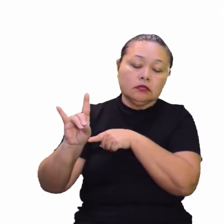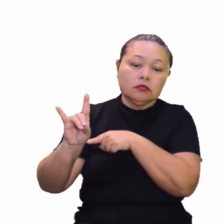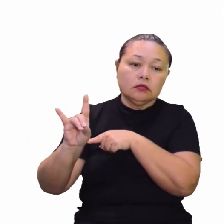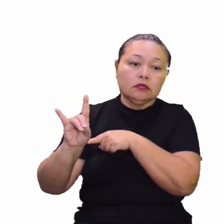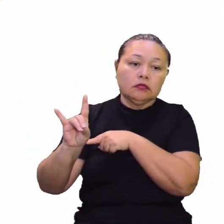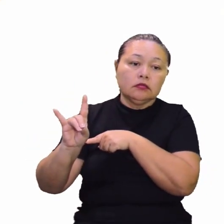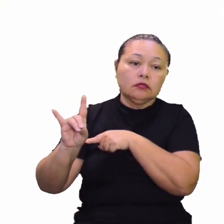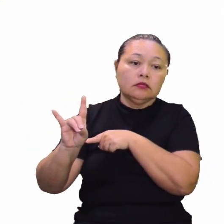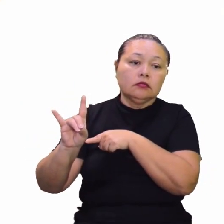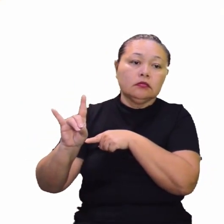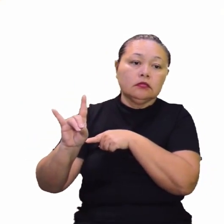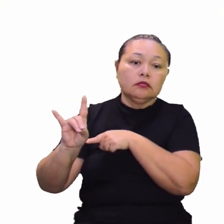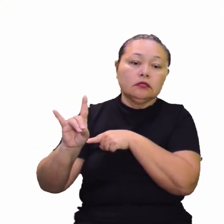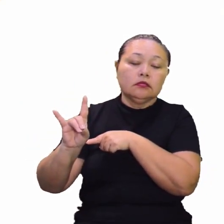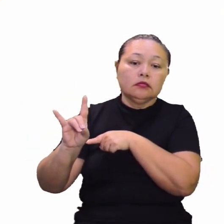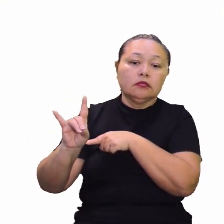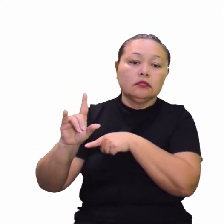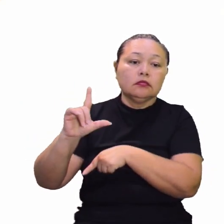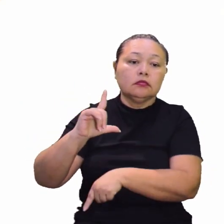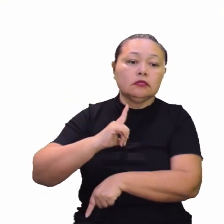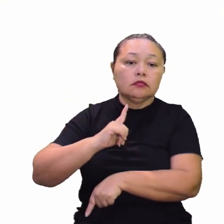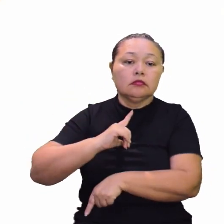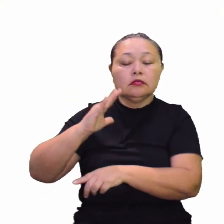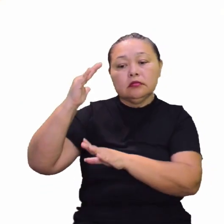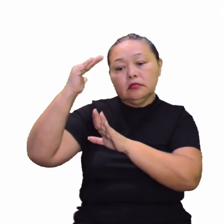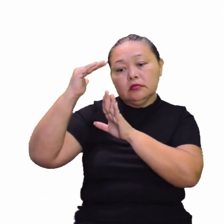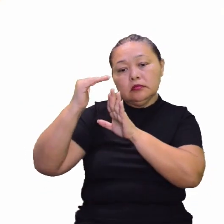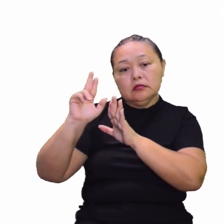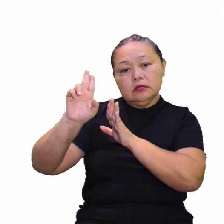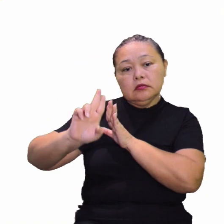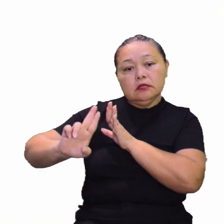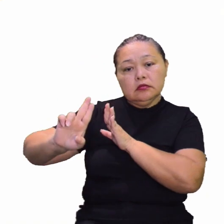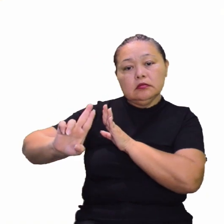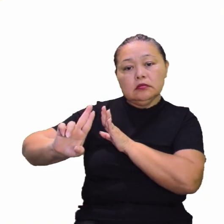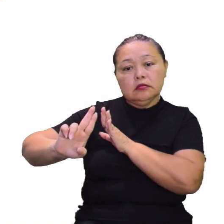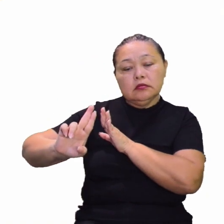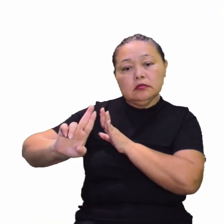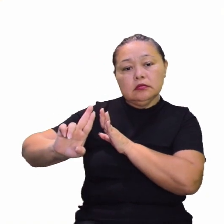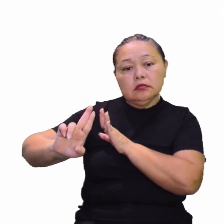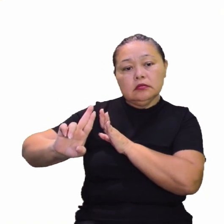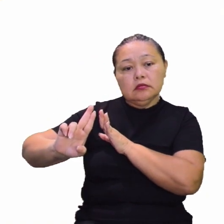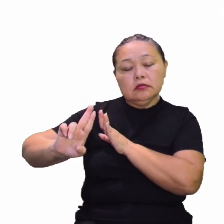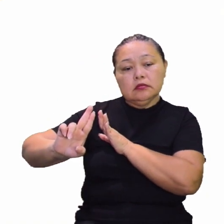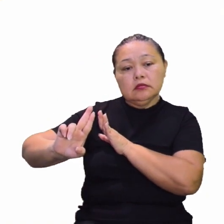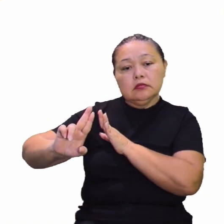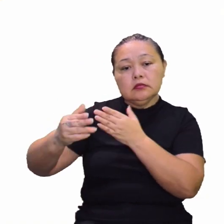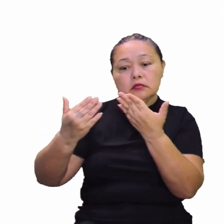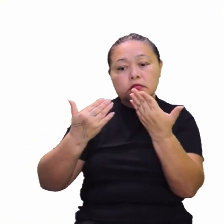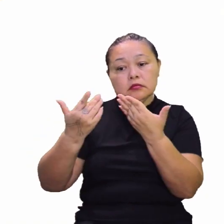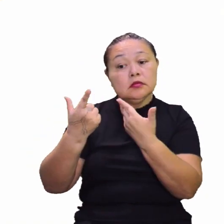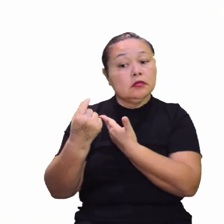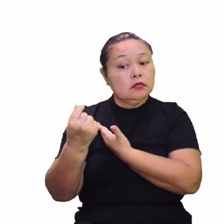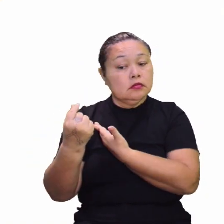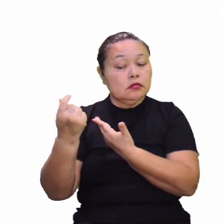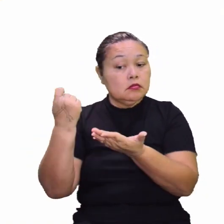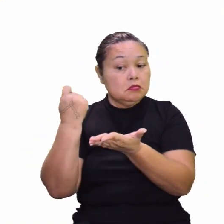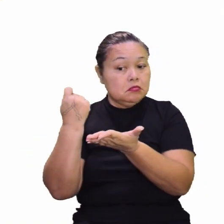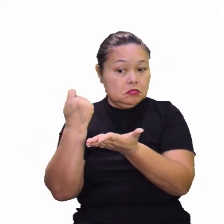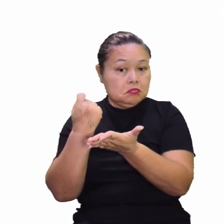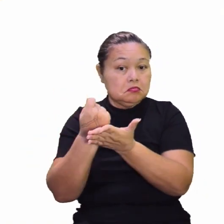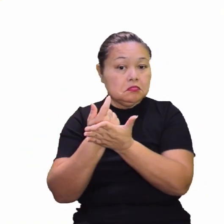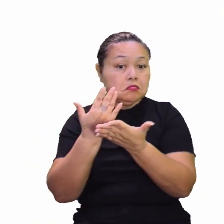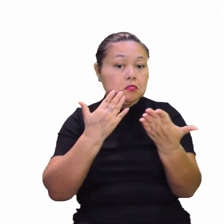bolivianos, né? Mas ela tem uma baixa utilização, Rogério, principalmente com relação à econômica,